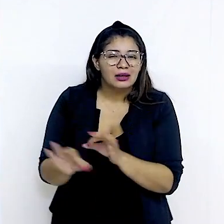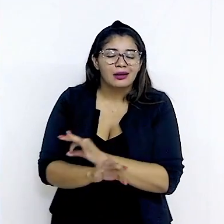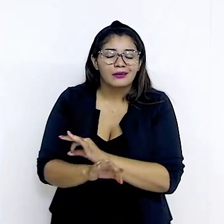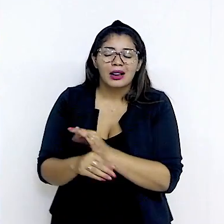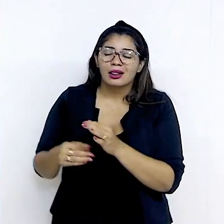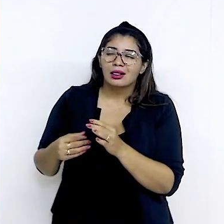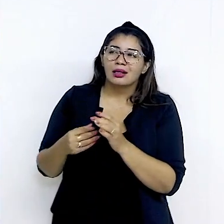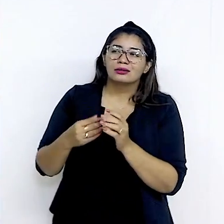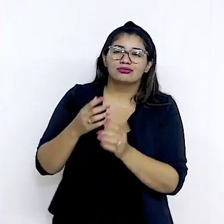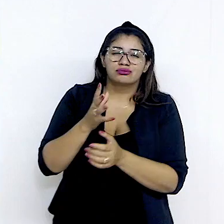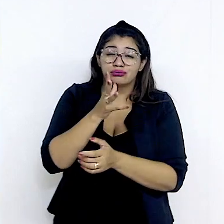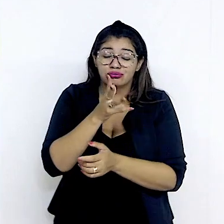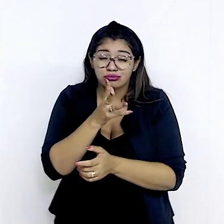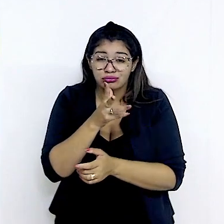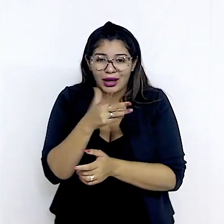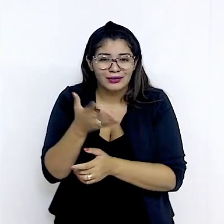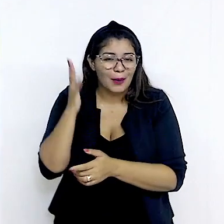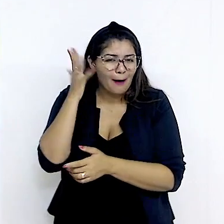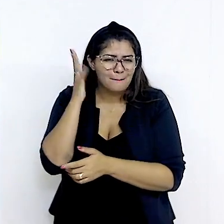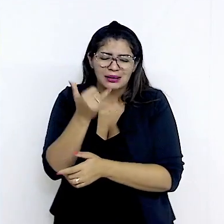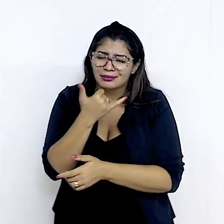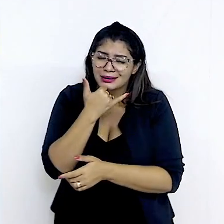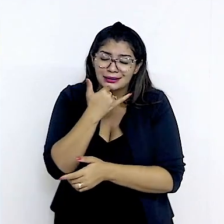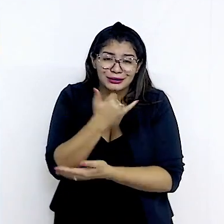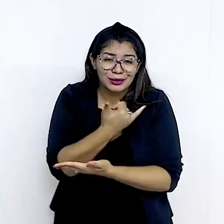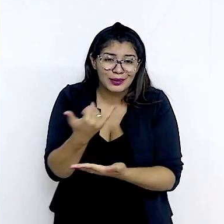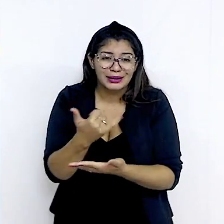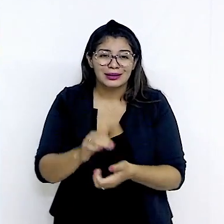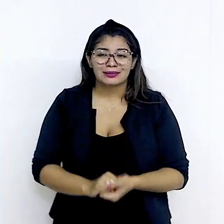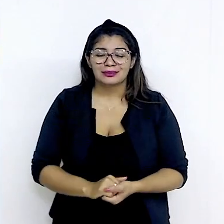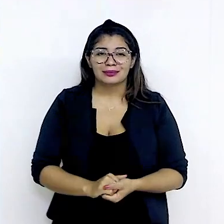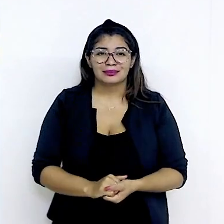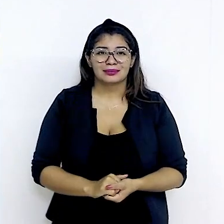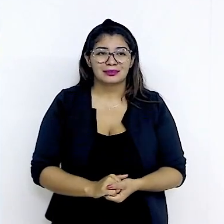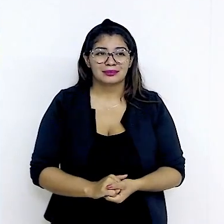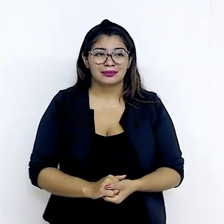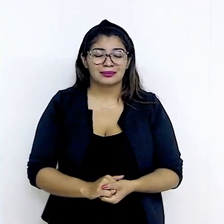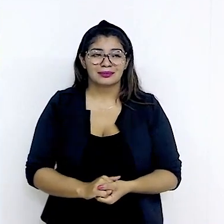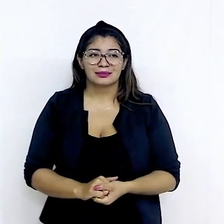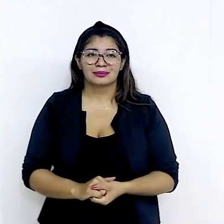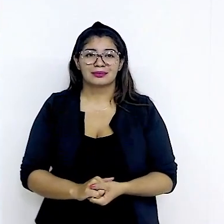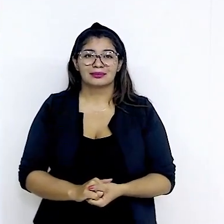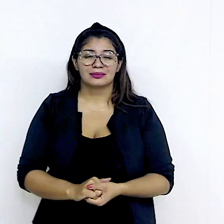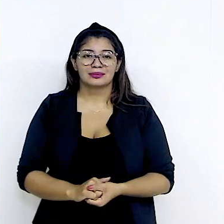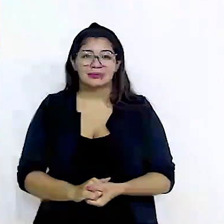longa exposição, pela qual peço desculpas pela extensão, mas enfim,